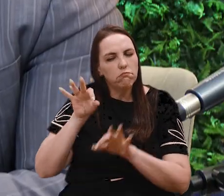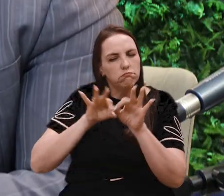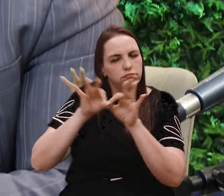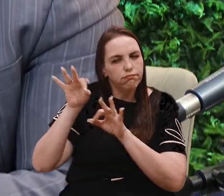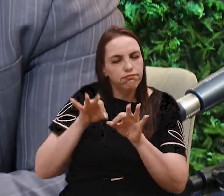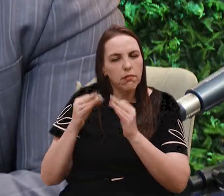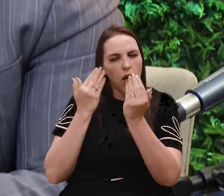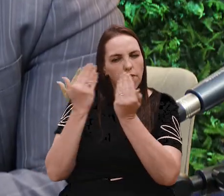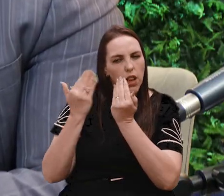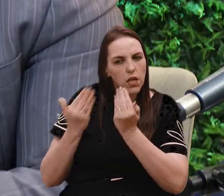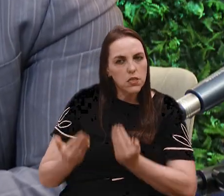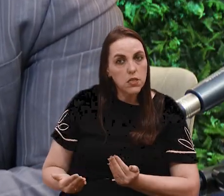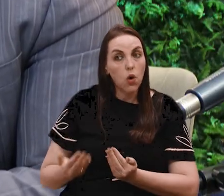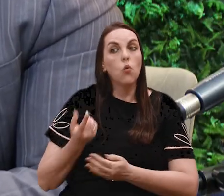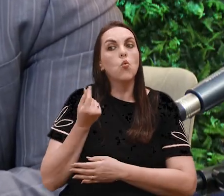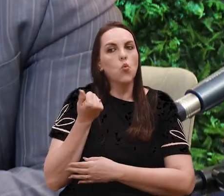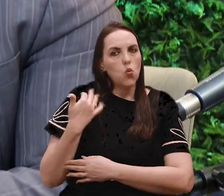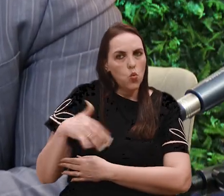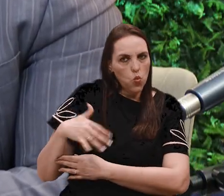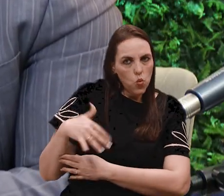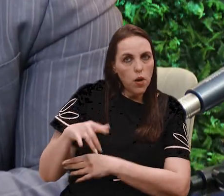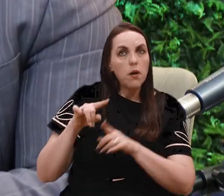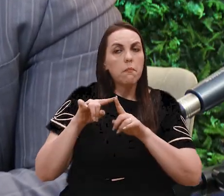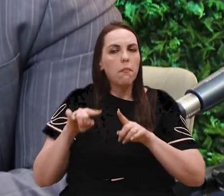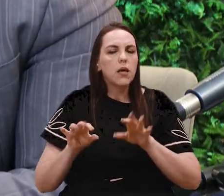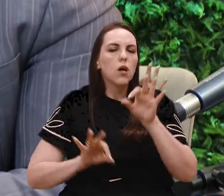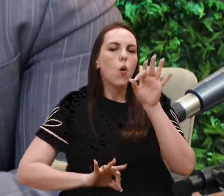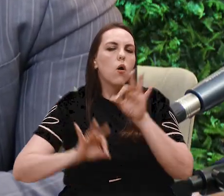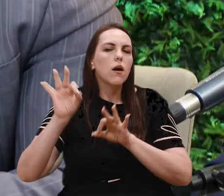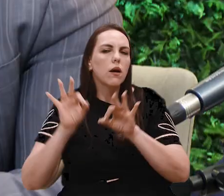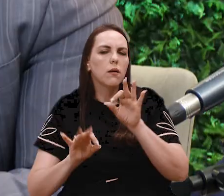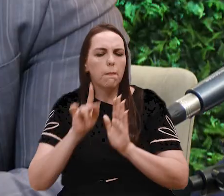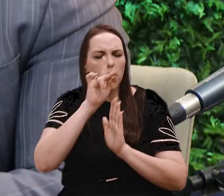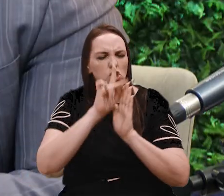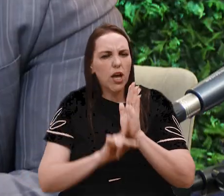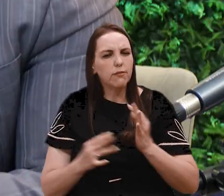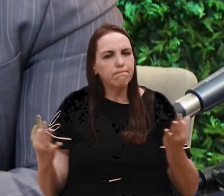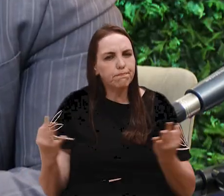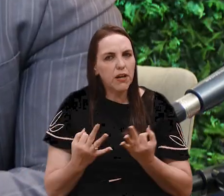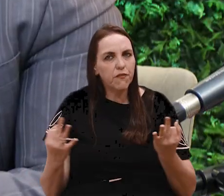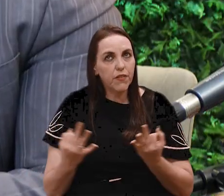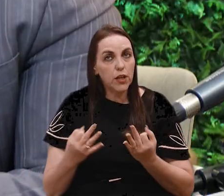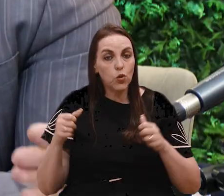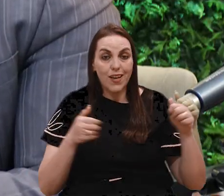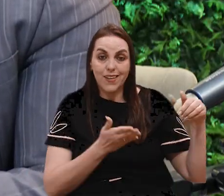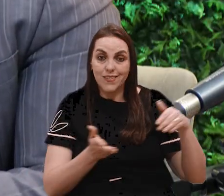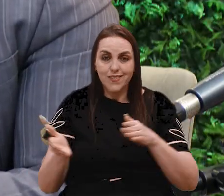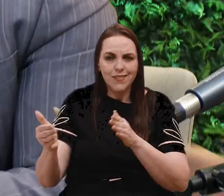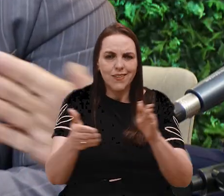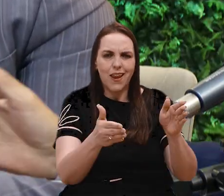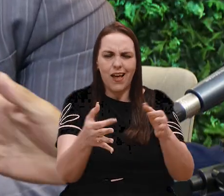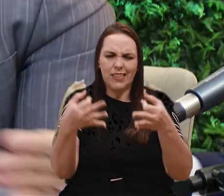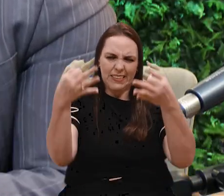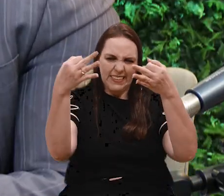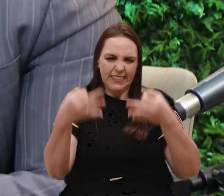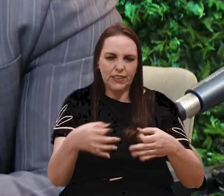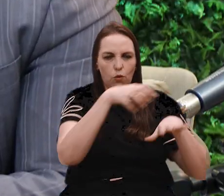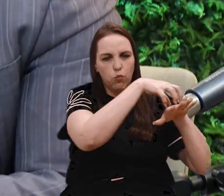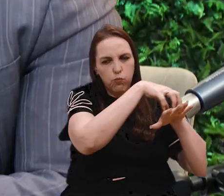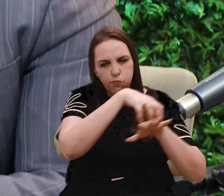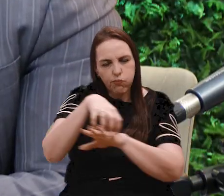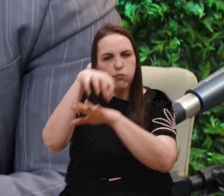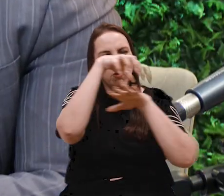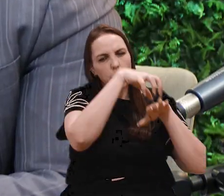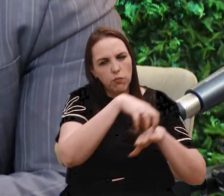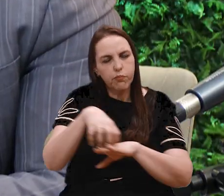expressivo para que seja feita a modelagem para que a gente possa deixar essa estrada em condições de ser a grande artéria, a espinha dorsal,